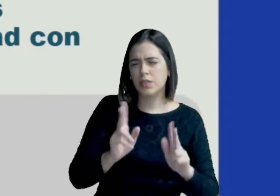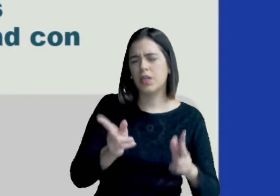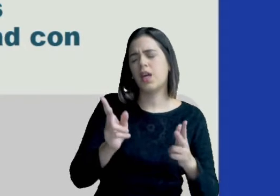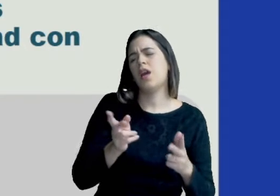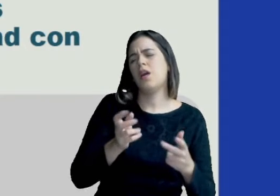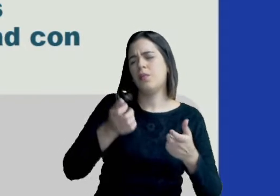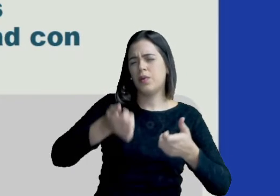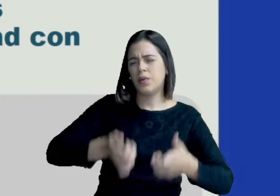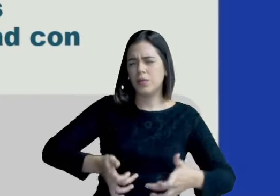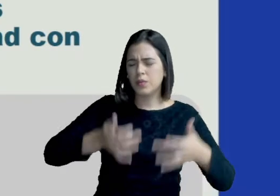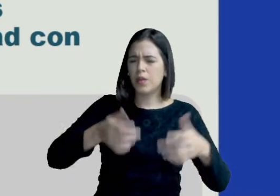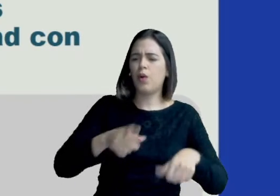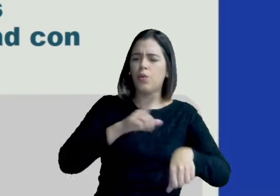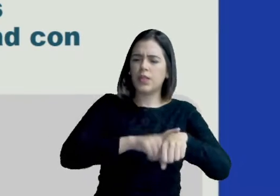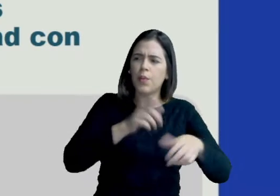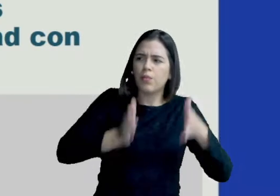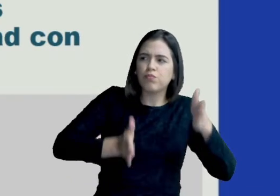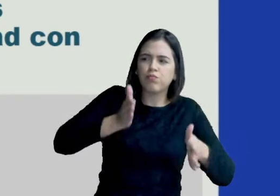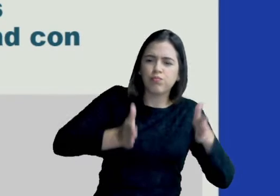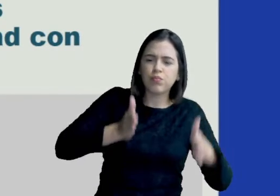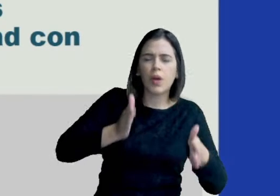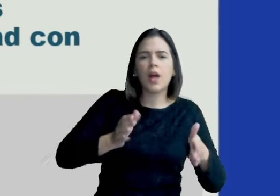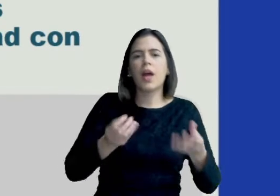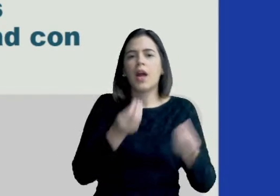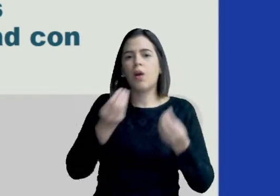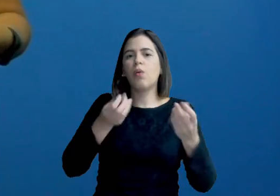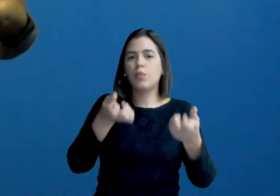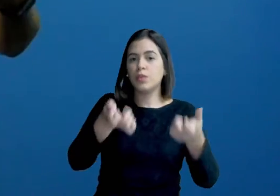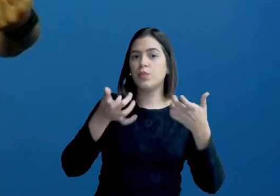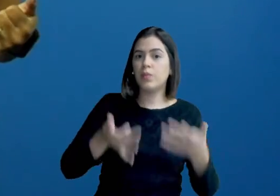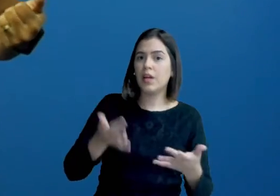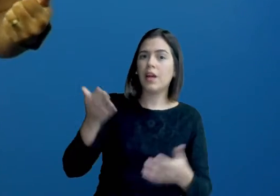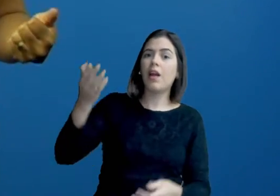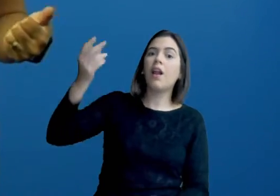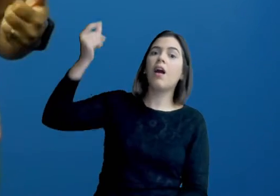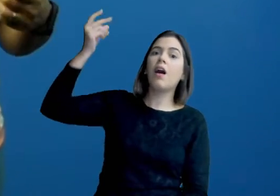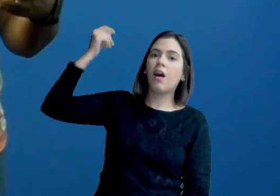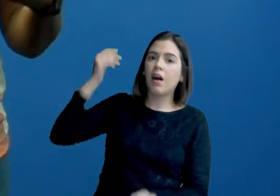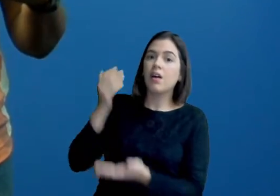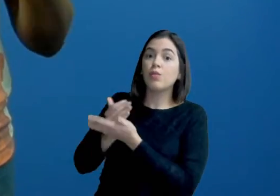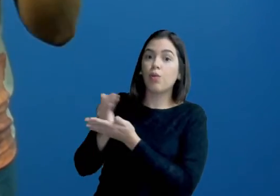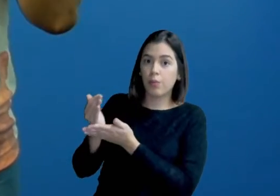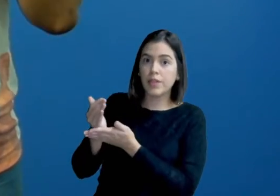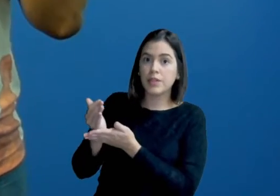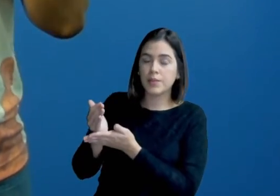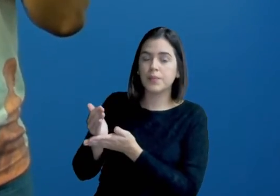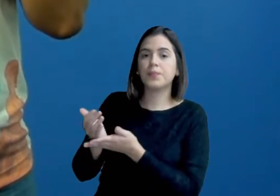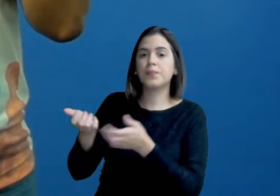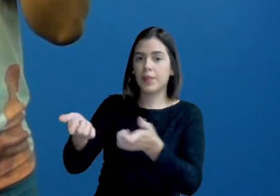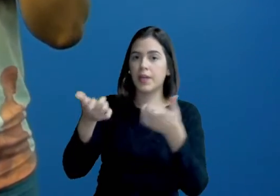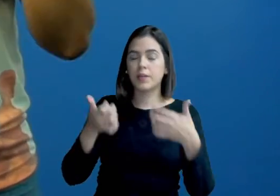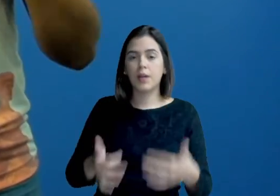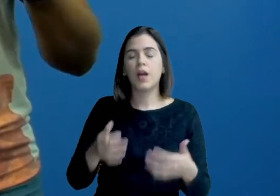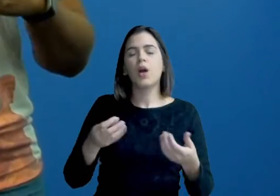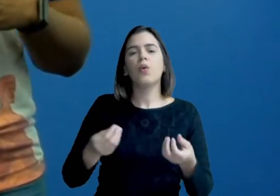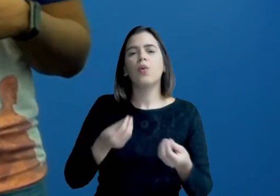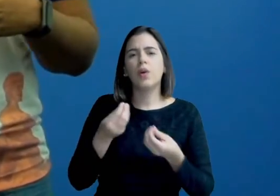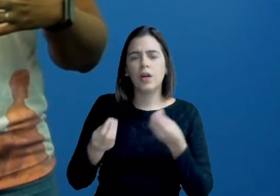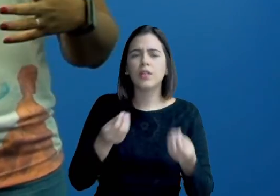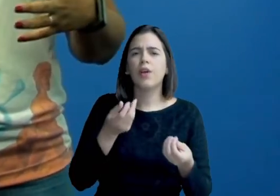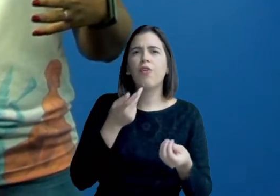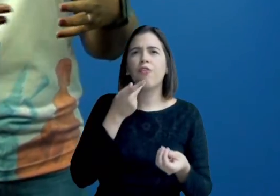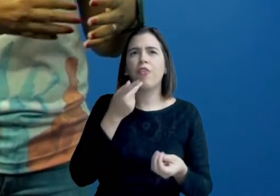Generalmente, narra períodos curtos. Isso é aquilo que eu falei lá no início. Quando a gente diz que um texto